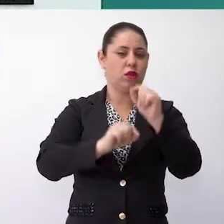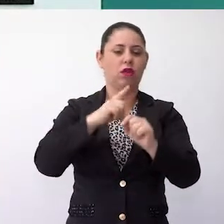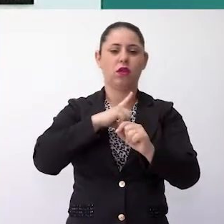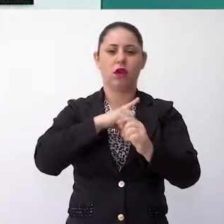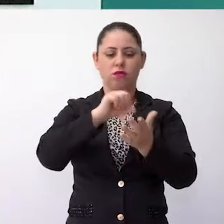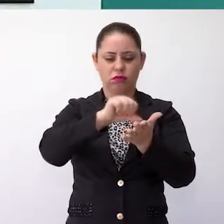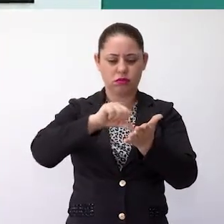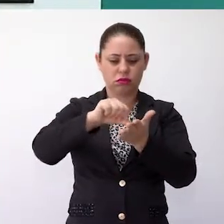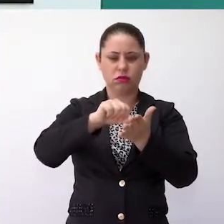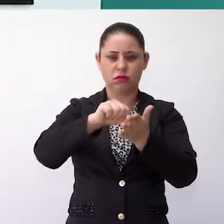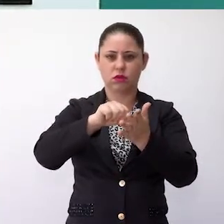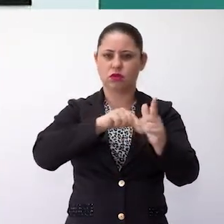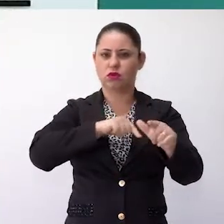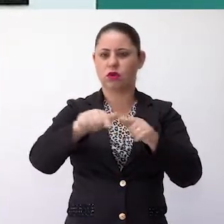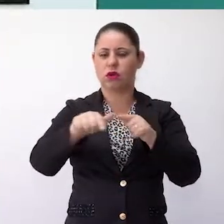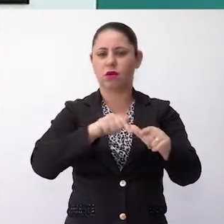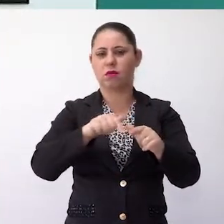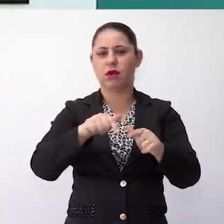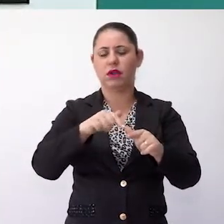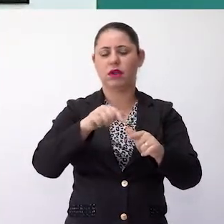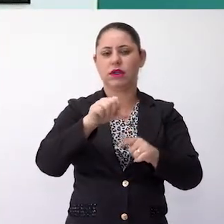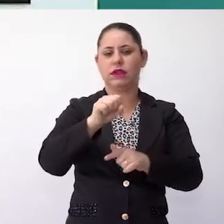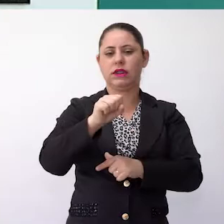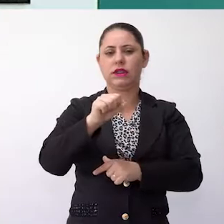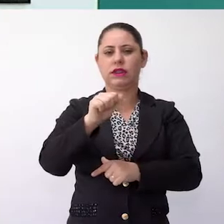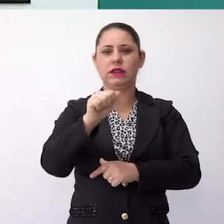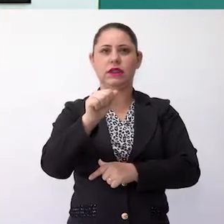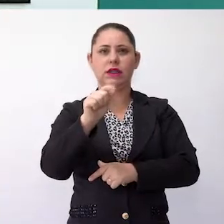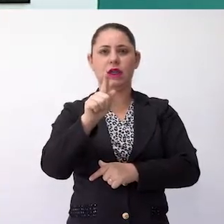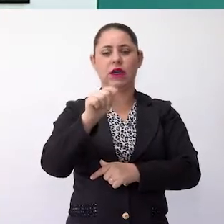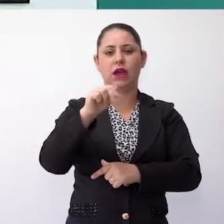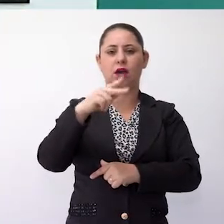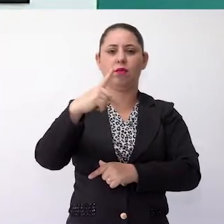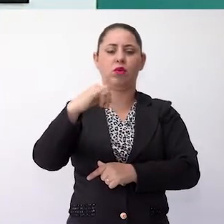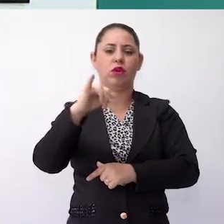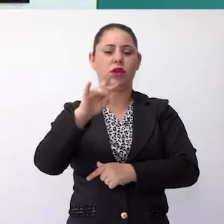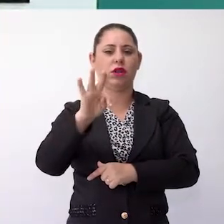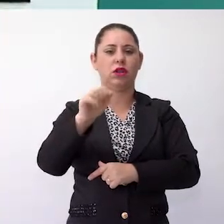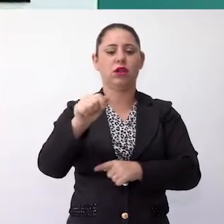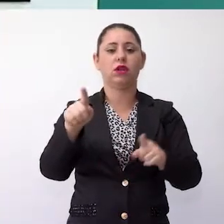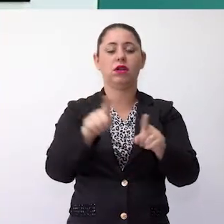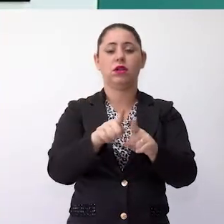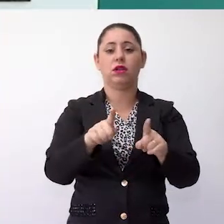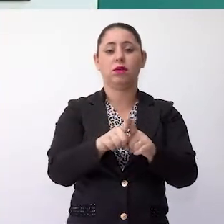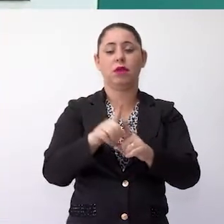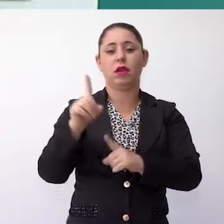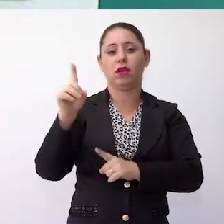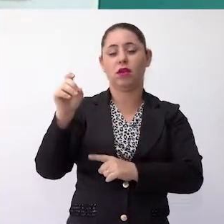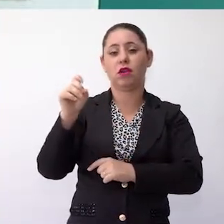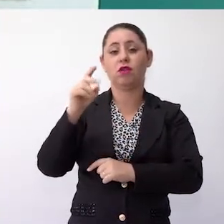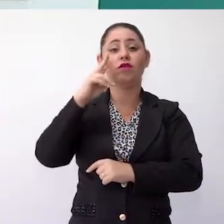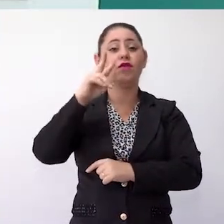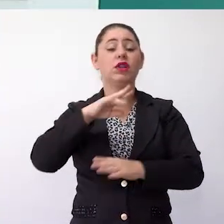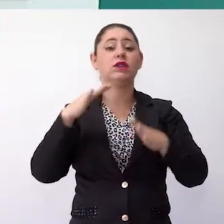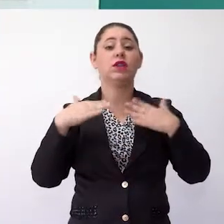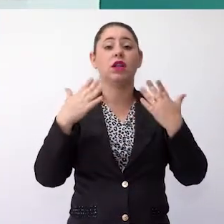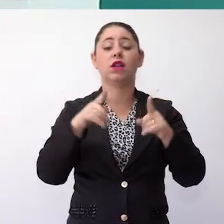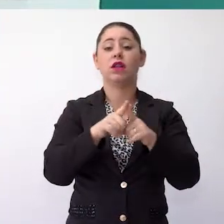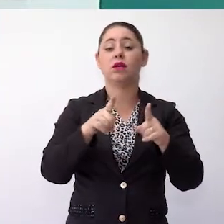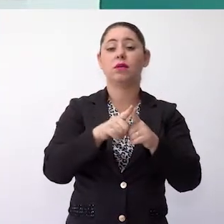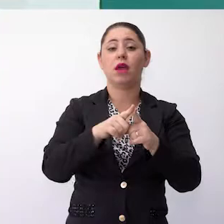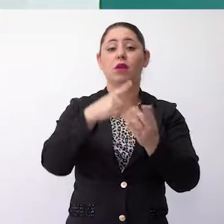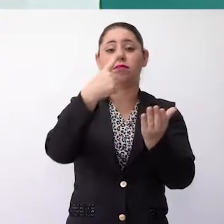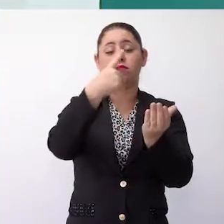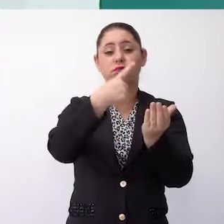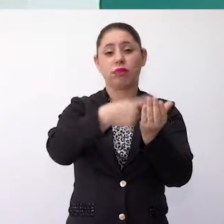bases operacionais. Sangapoitã, indo para o sul do estado, em Aquidaban, que é uma base em Ponta Porã, em Vista Alegre, destino a Maracaju,